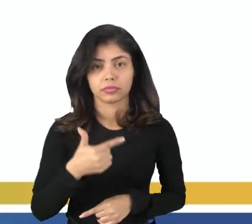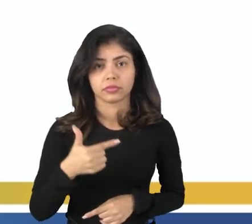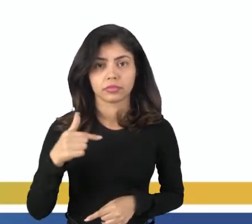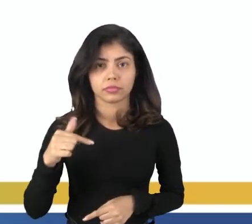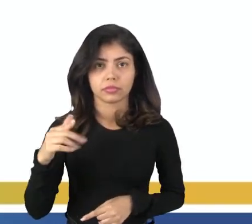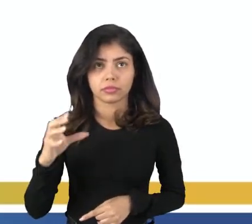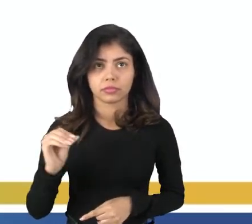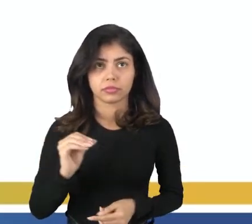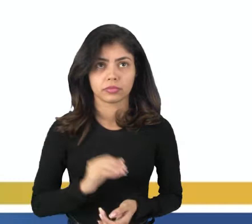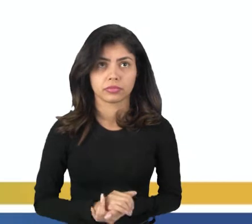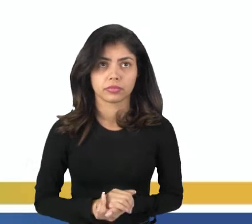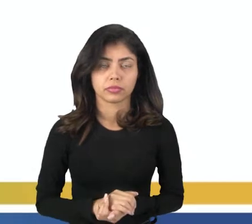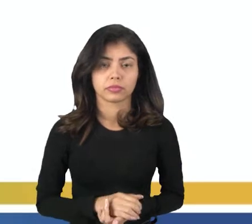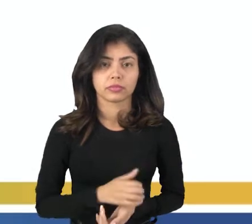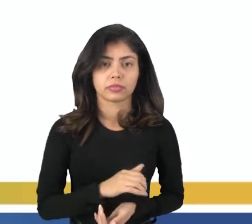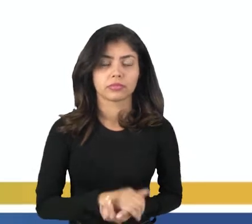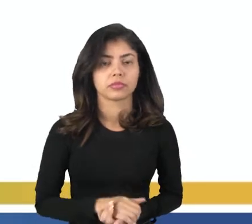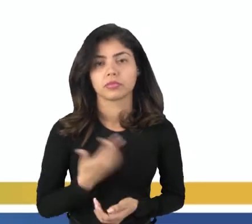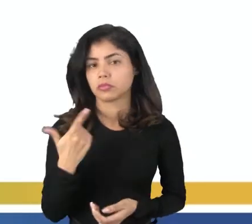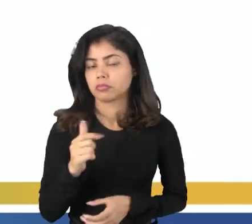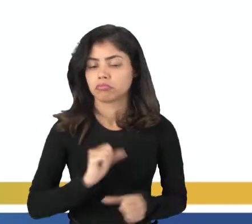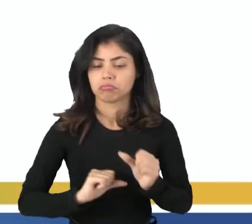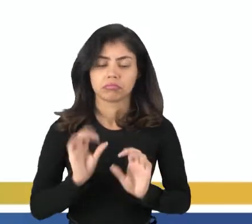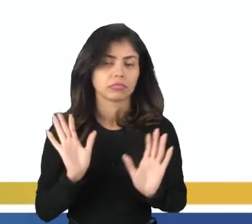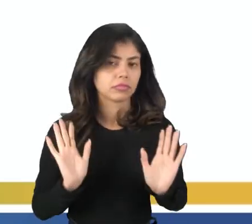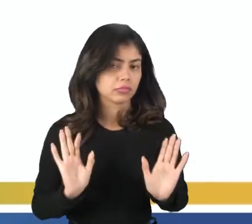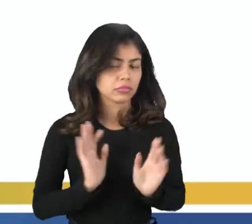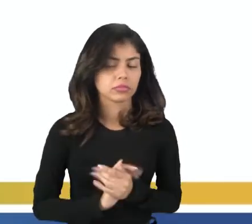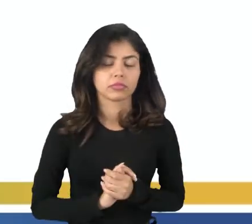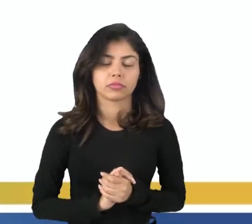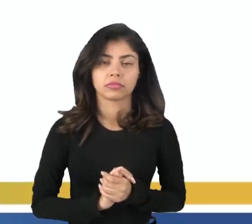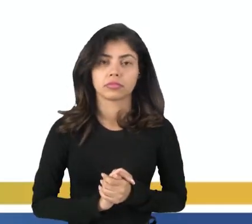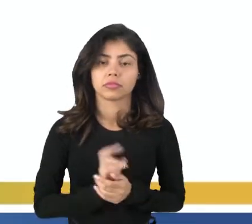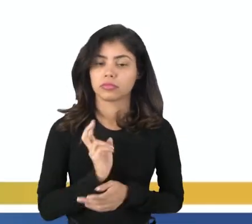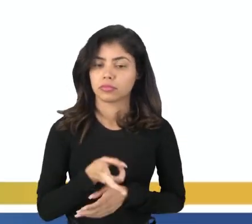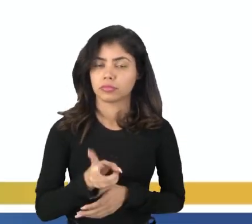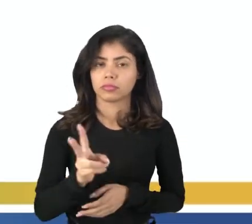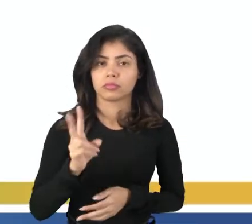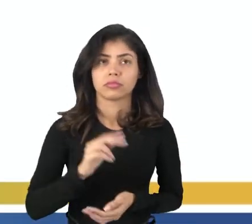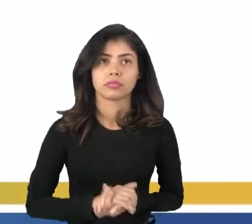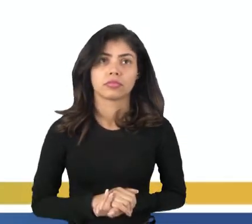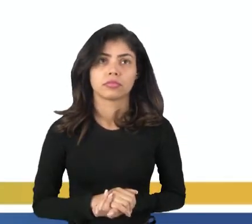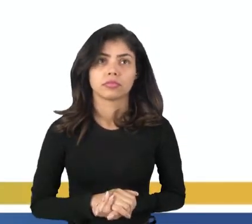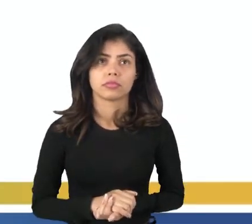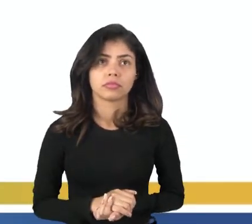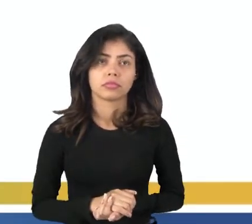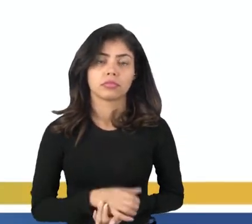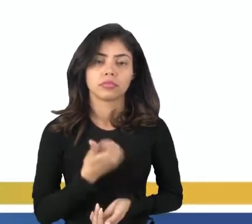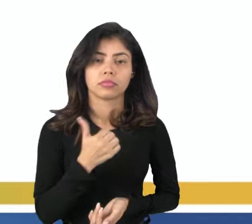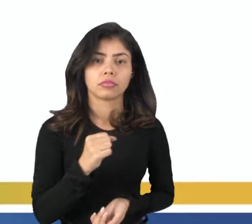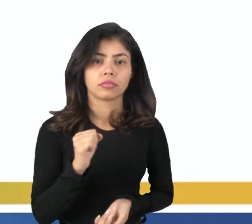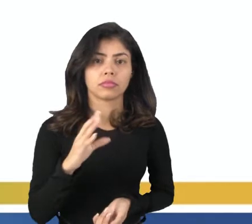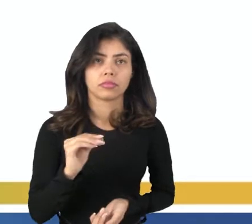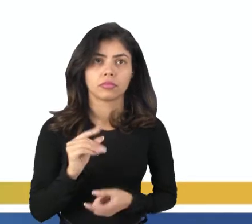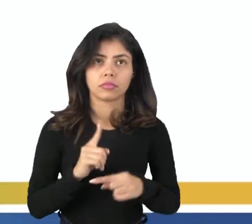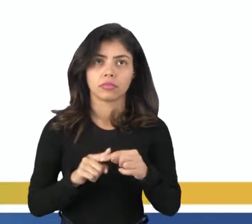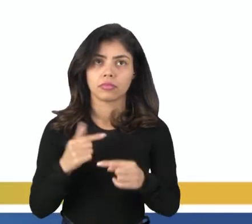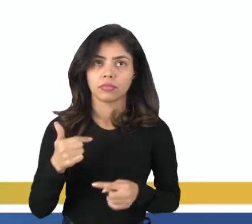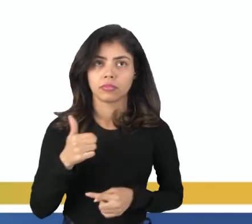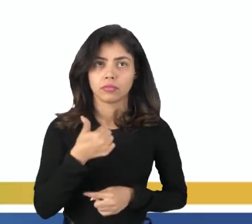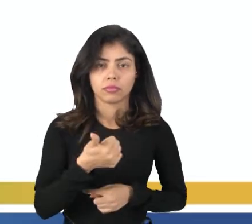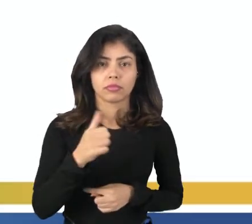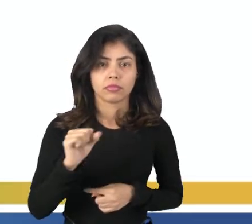200 igual a 270. Também não alterou a forma, né? Continua sendo números naturais. E 180 mais